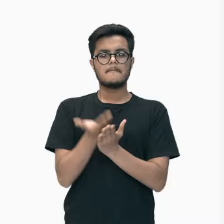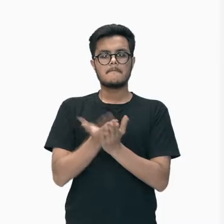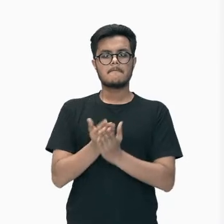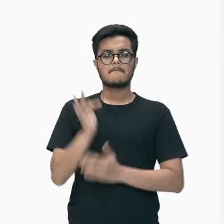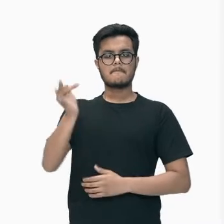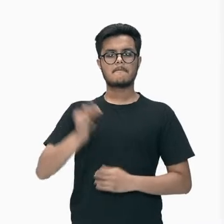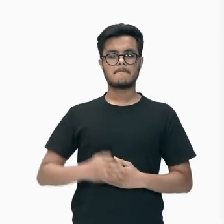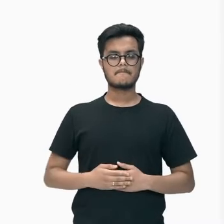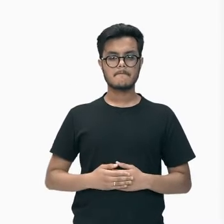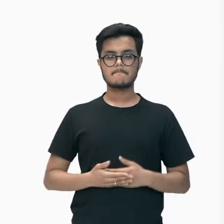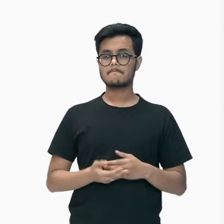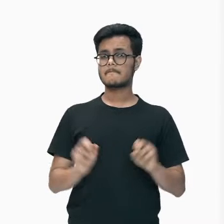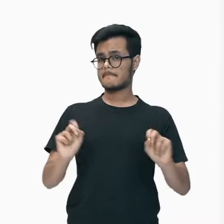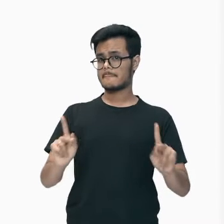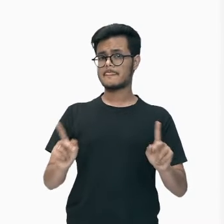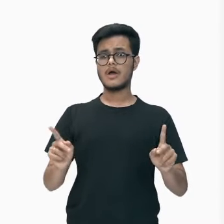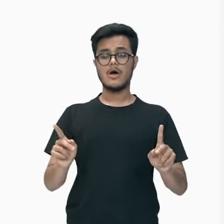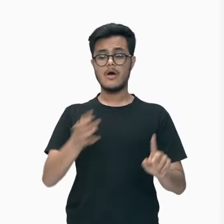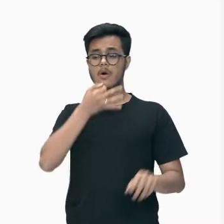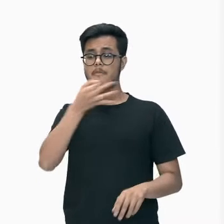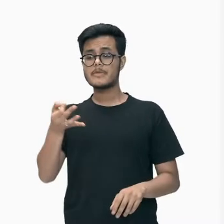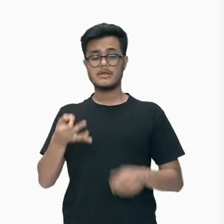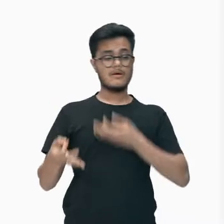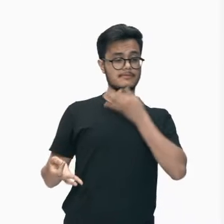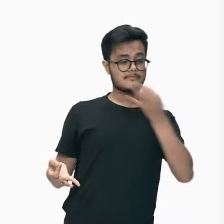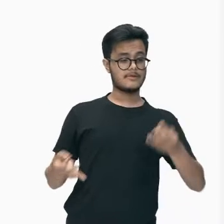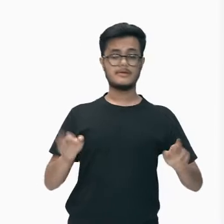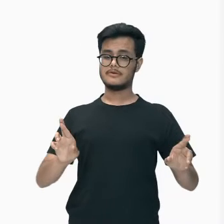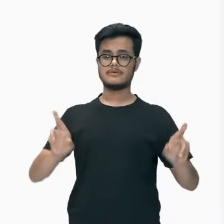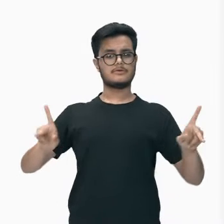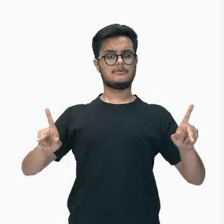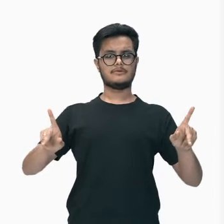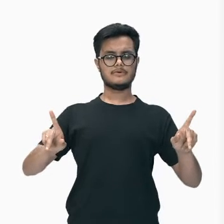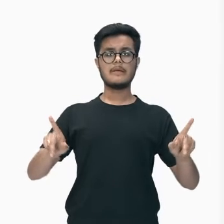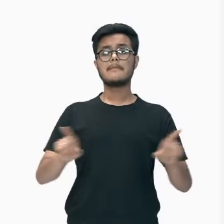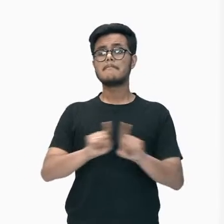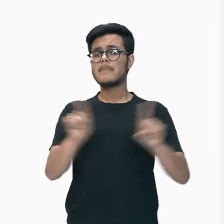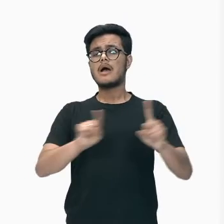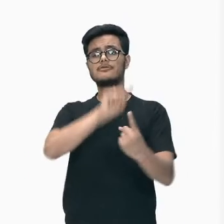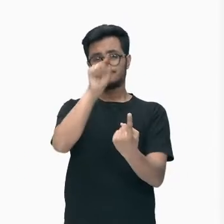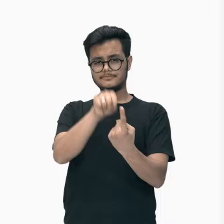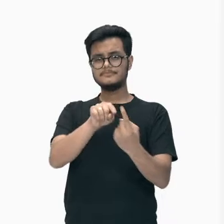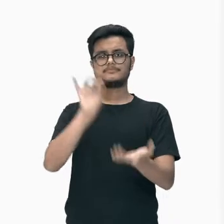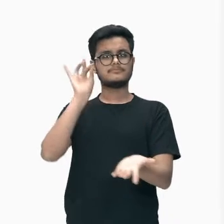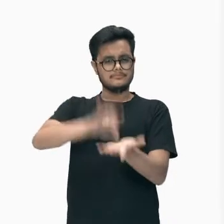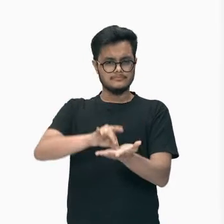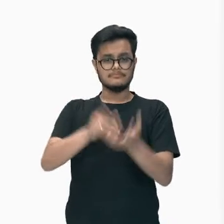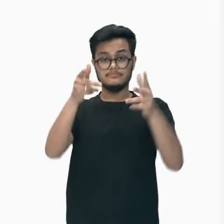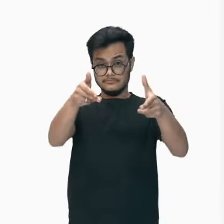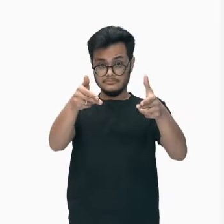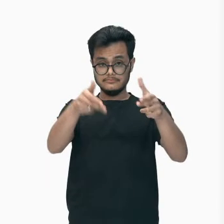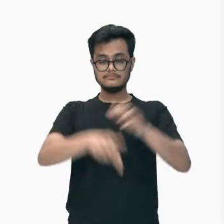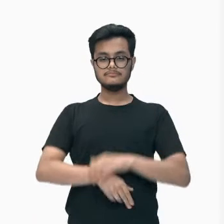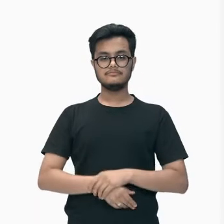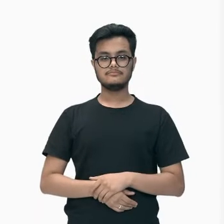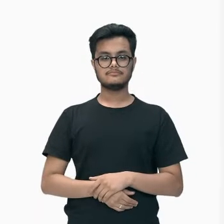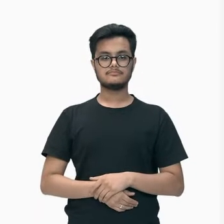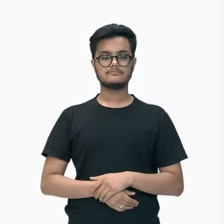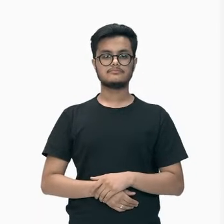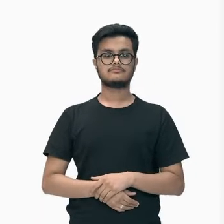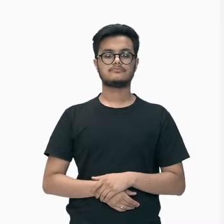de expressarem opiniões divergentes, ambos queriam a mesma coisa. Isto é,